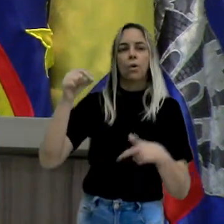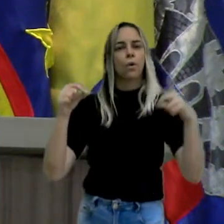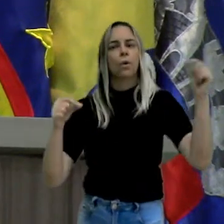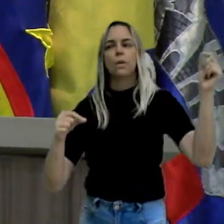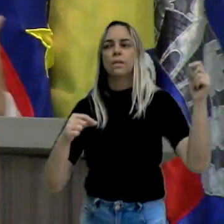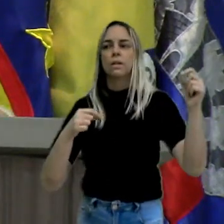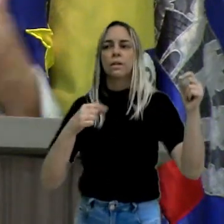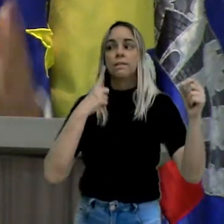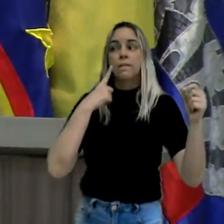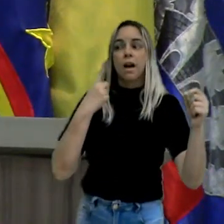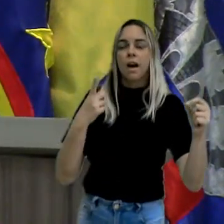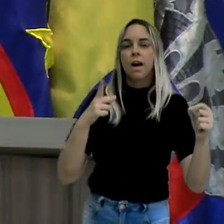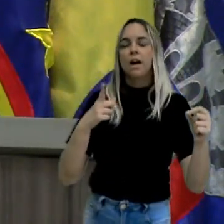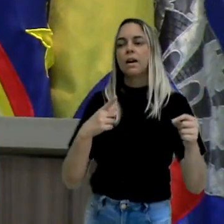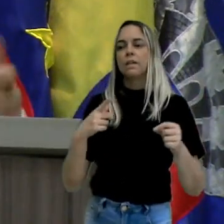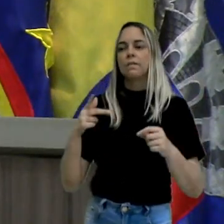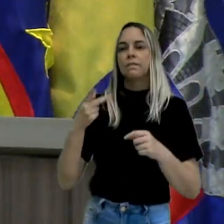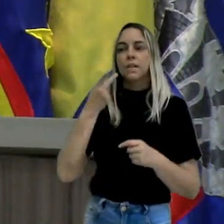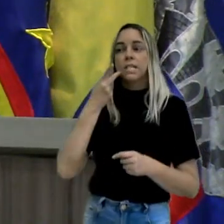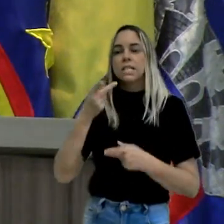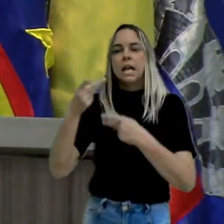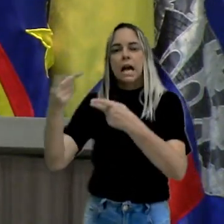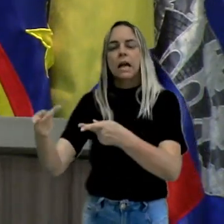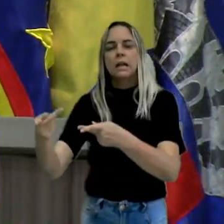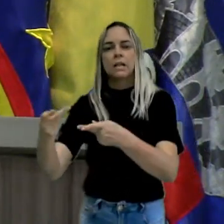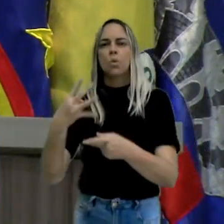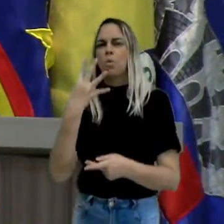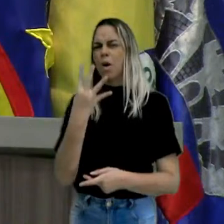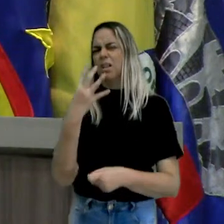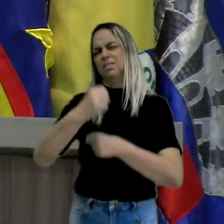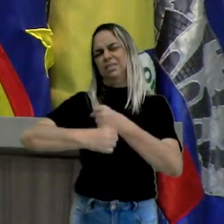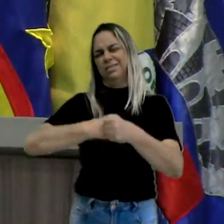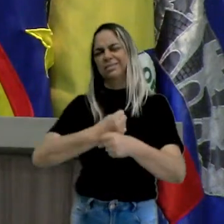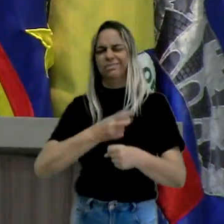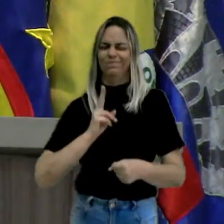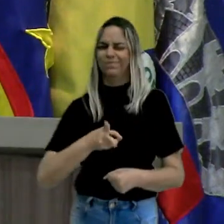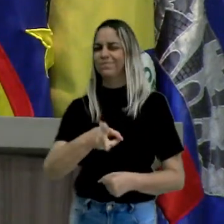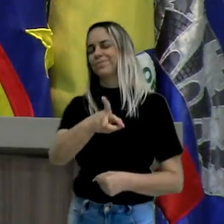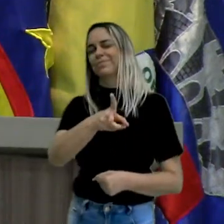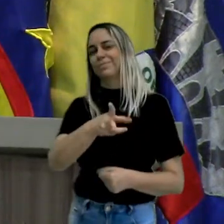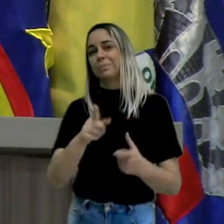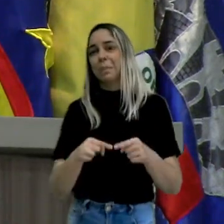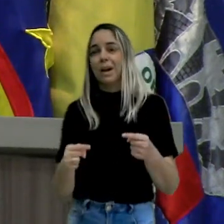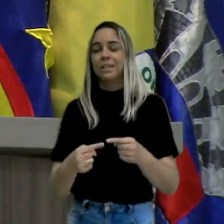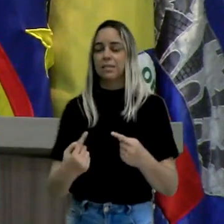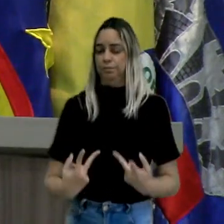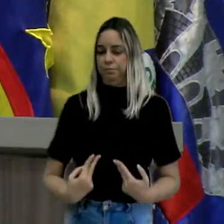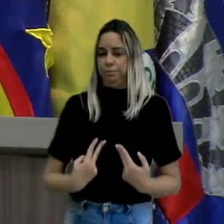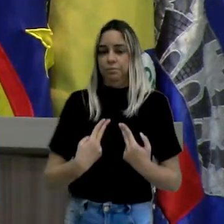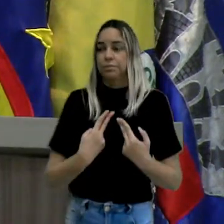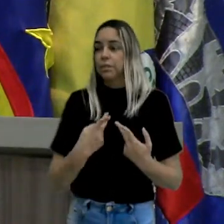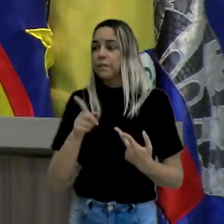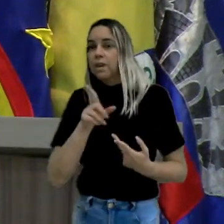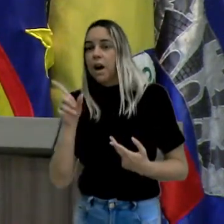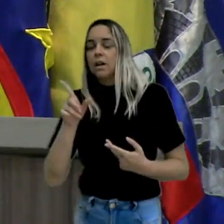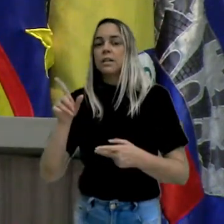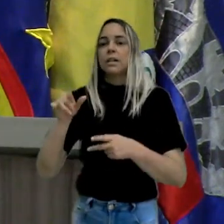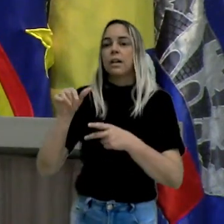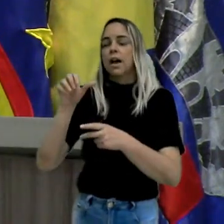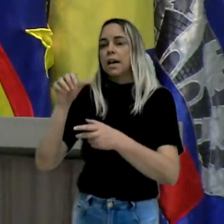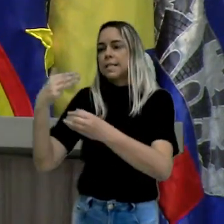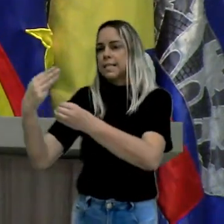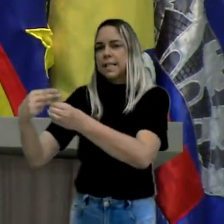por mim, a gente trabalha os 4 anos direto. E hoje a gente leva mais gente para operar em Agrestina, leva para Vitória, leva